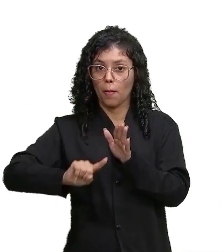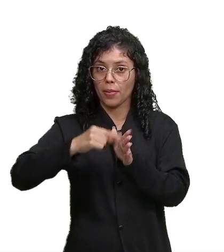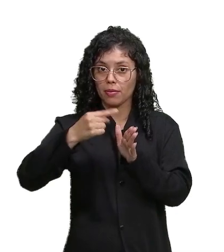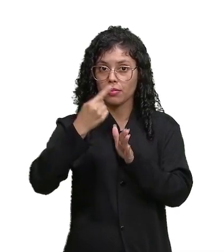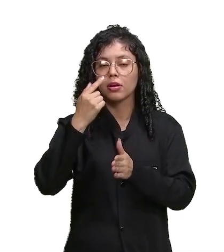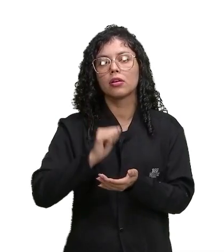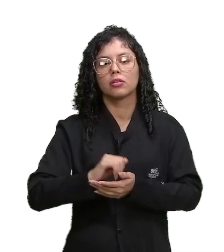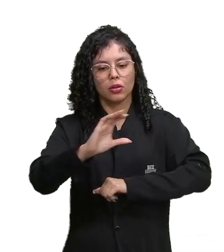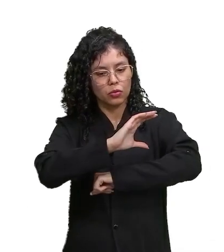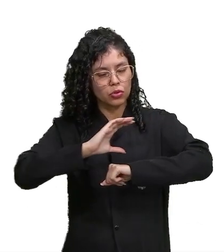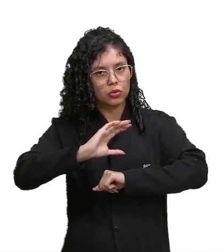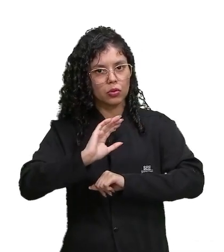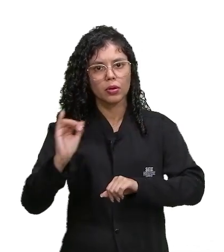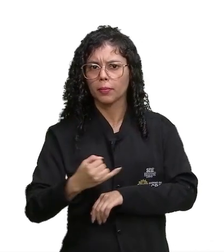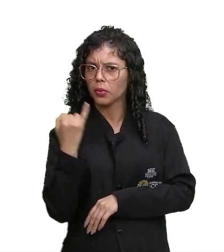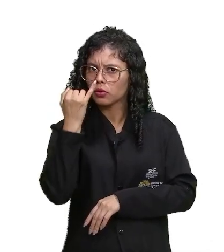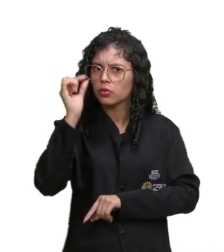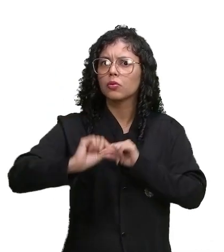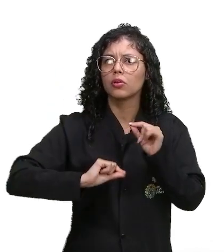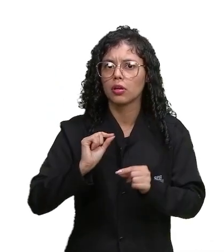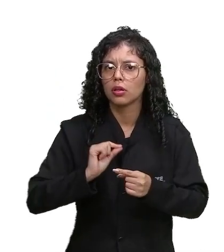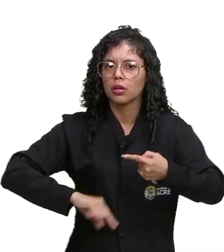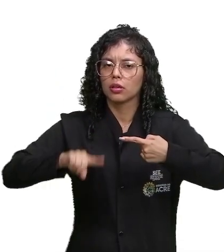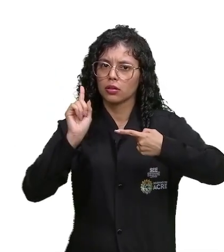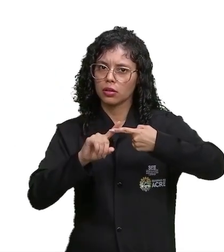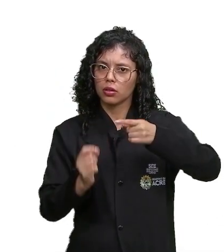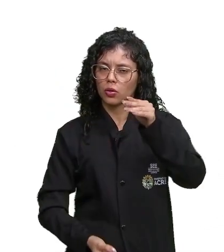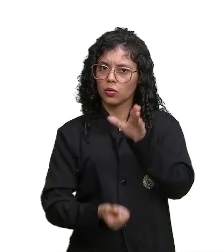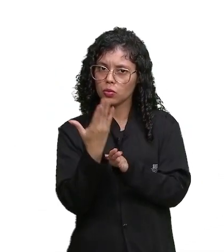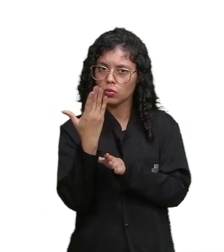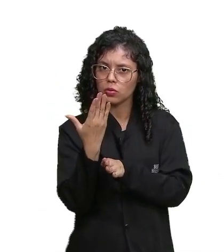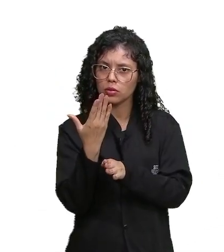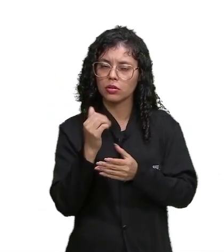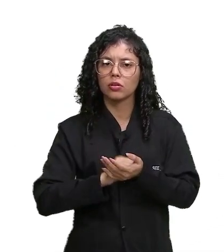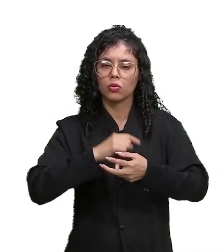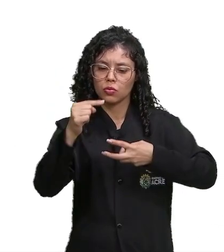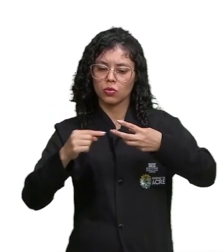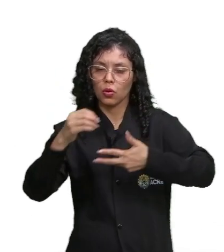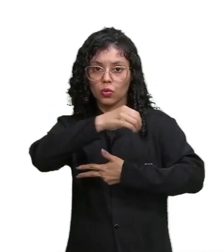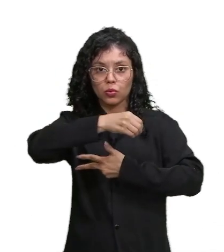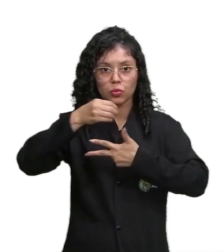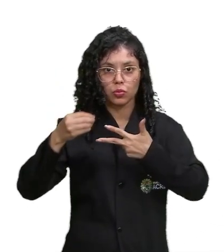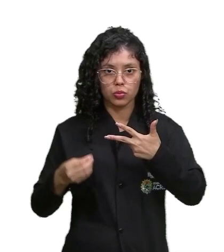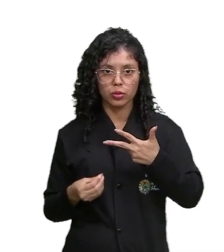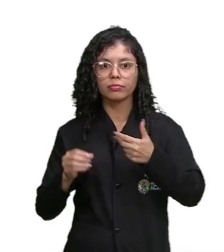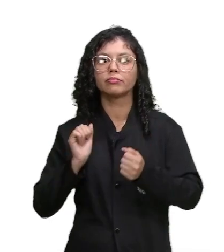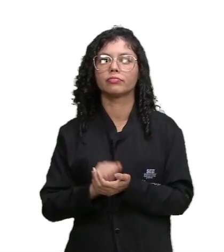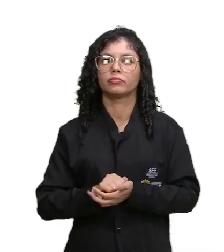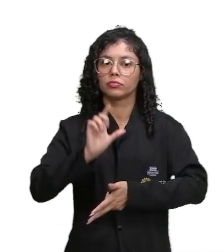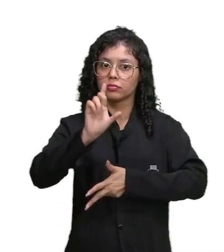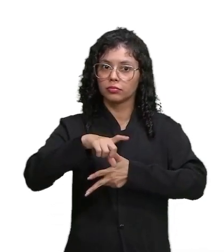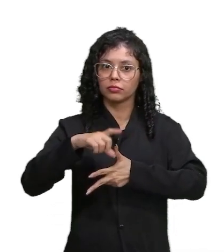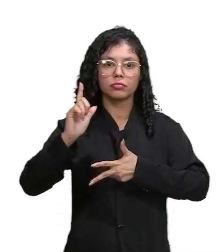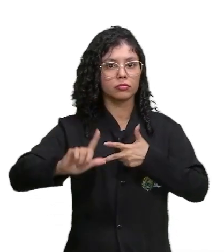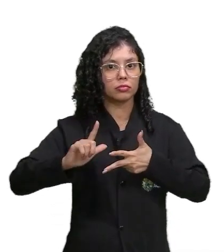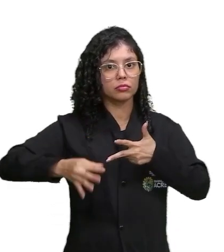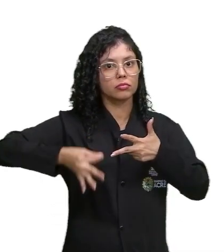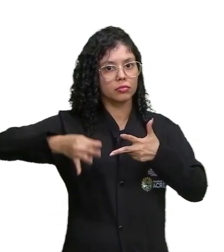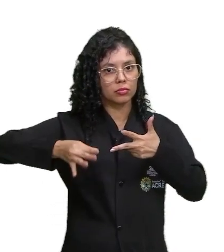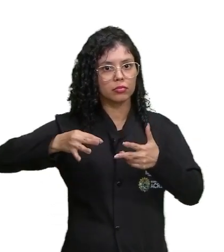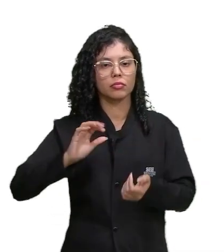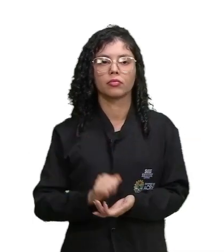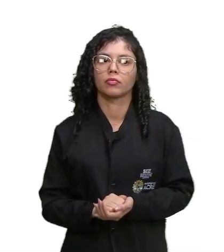principais dessa Constituição? Primeiramente, foi criado os três poderes, executivo, legislativo e judiciário,